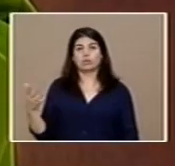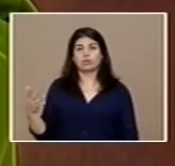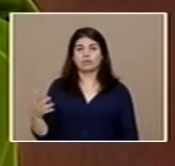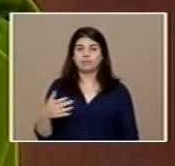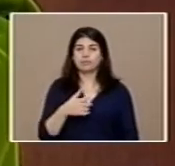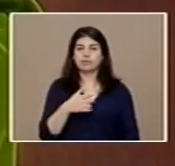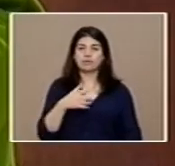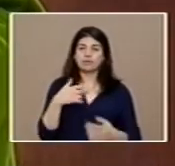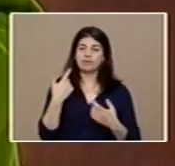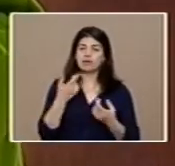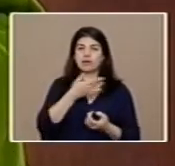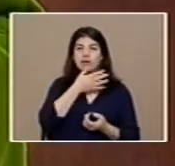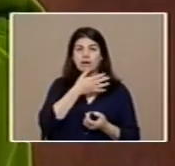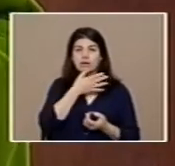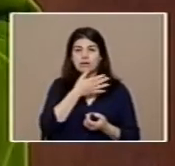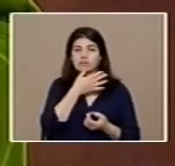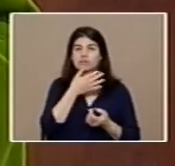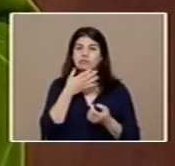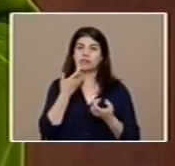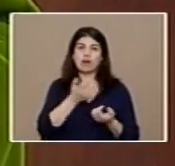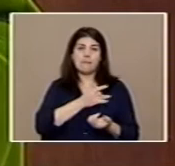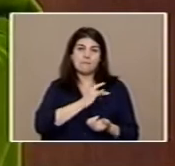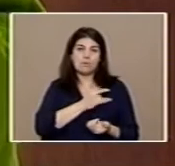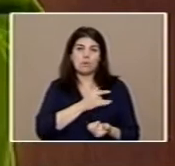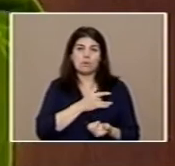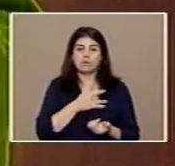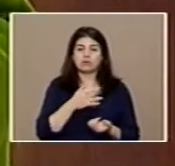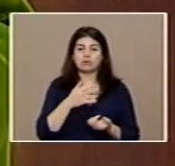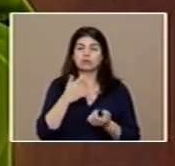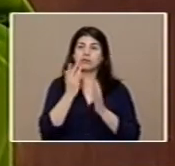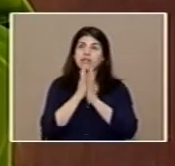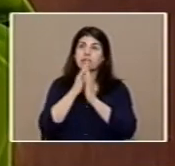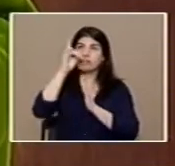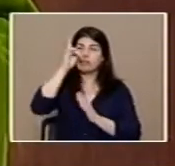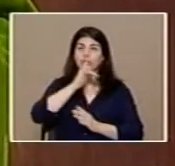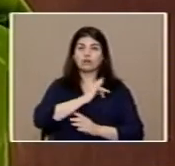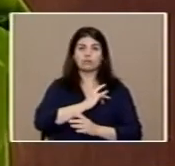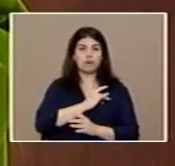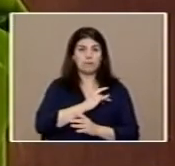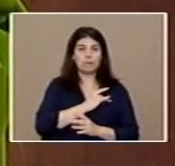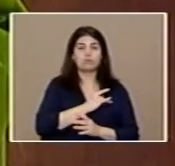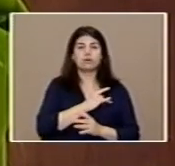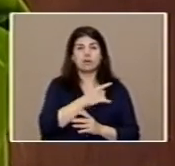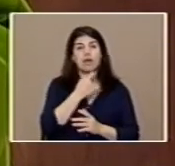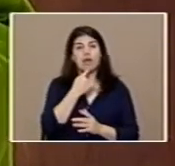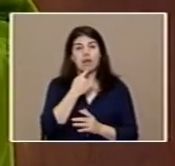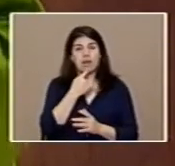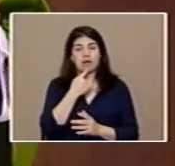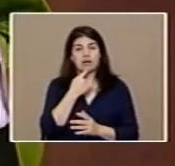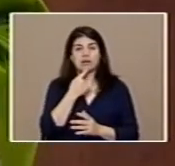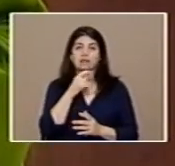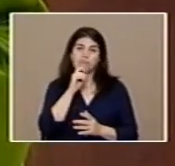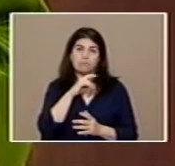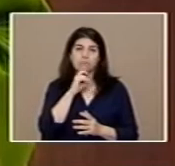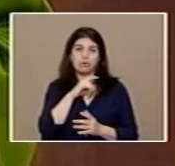bondade todas as suas palavras de amor de um Deus amor que levavam Deus amor